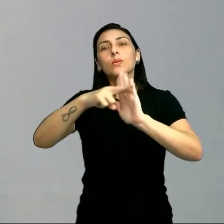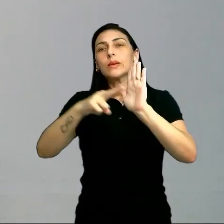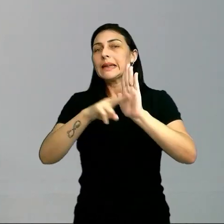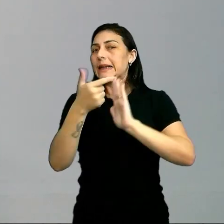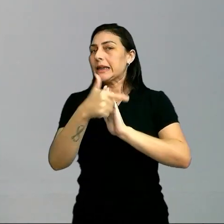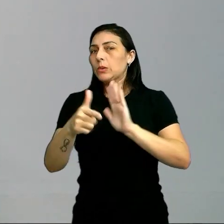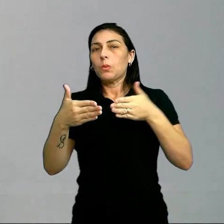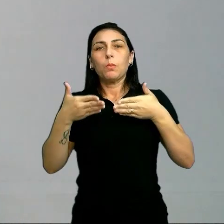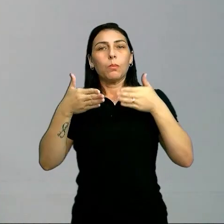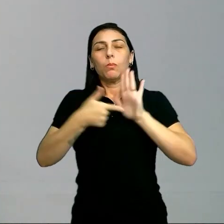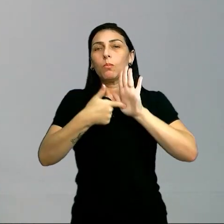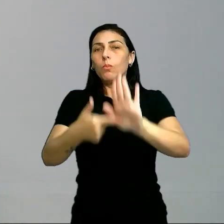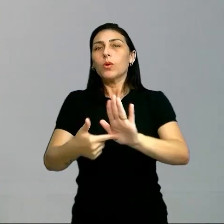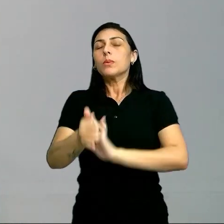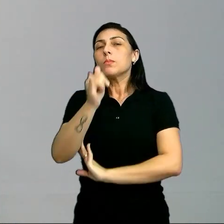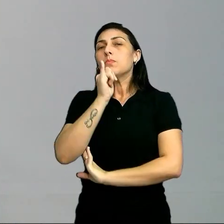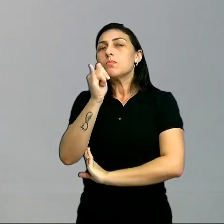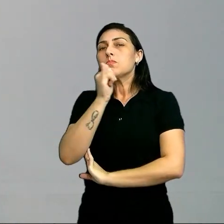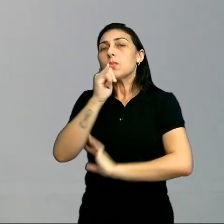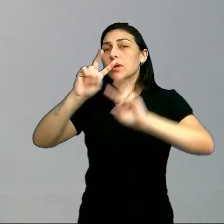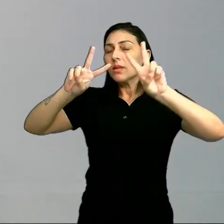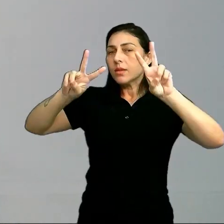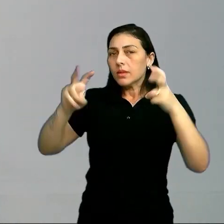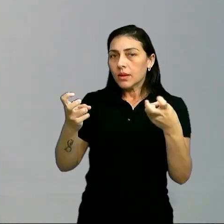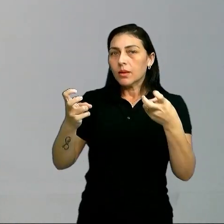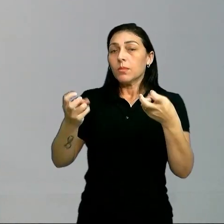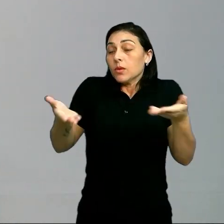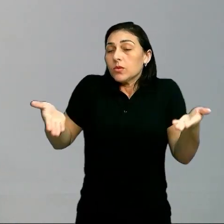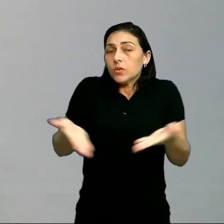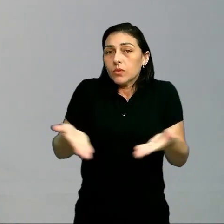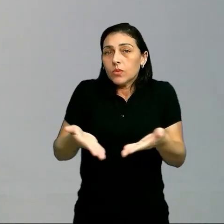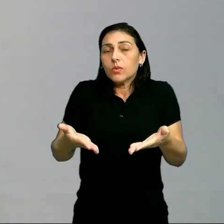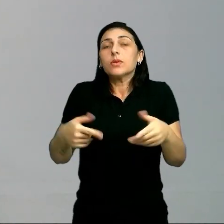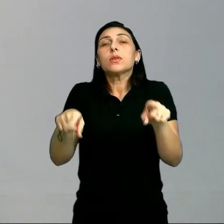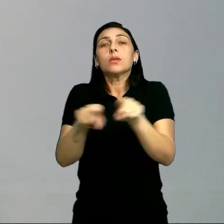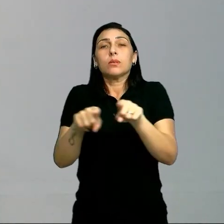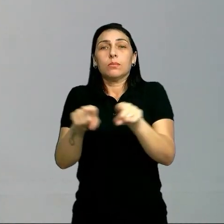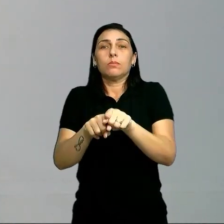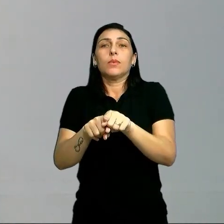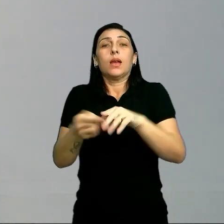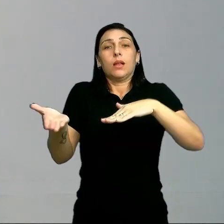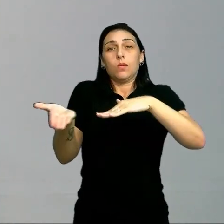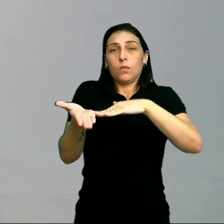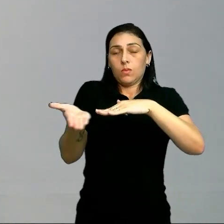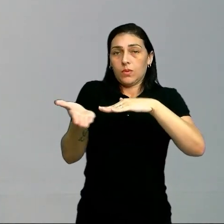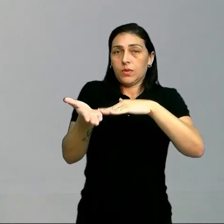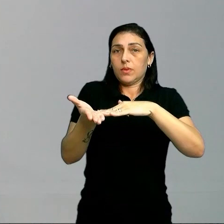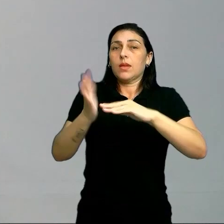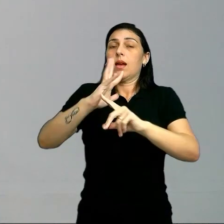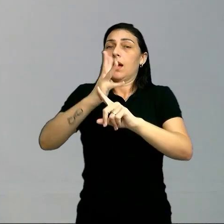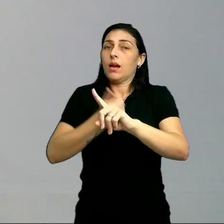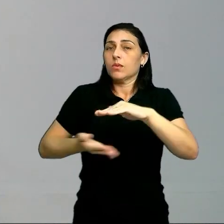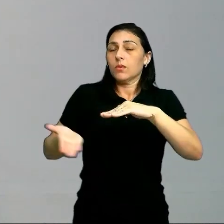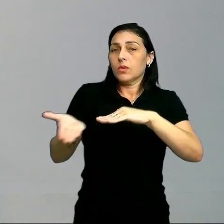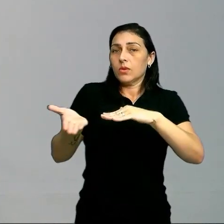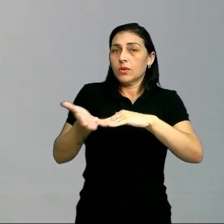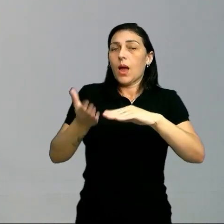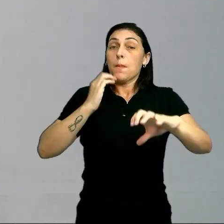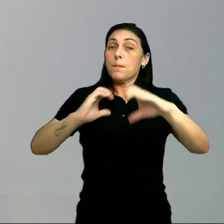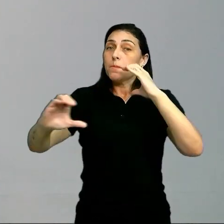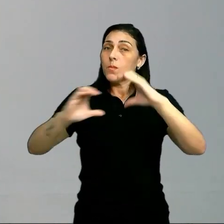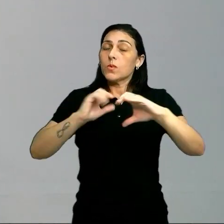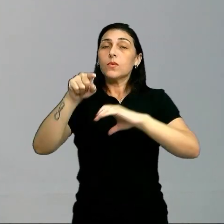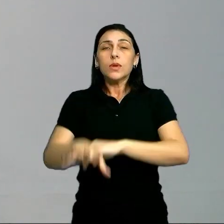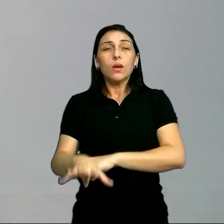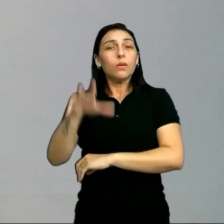não abordava, por exemplo, temáticas da atualidade, e isso na contemporaneidade, a arte contemporânea, a música que